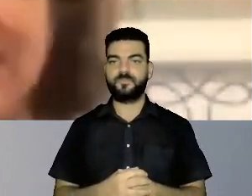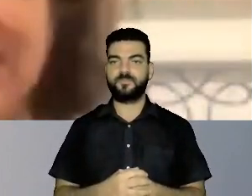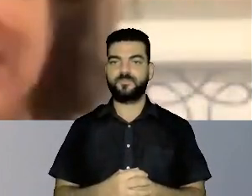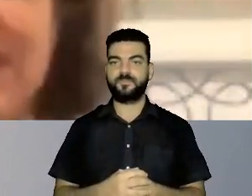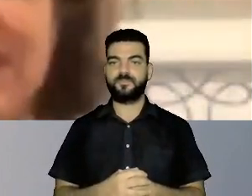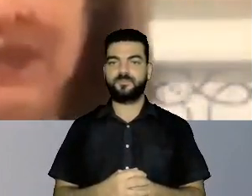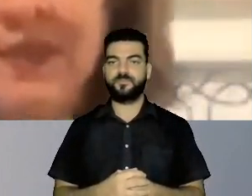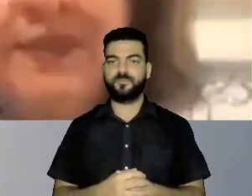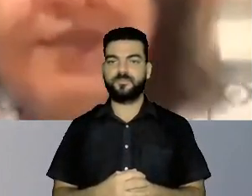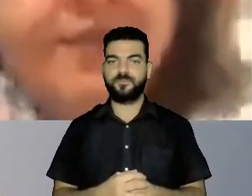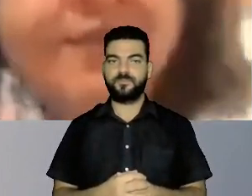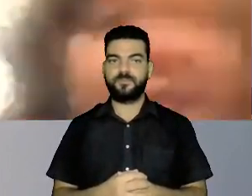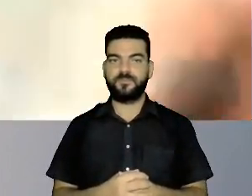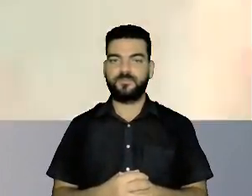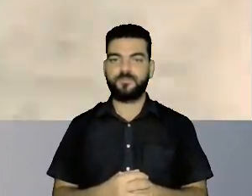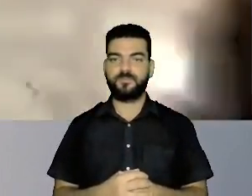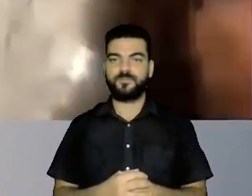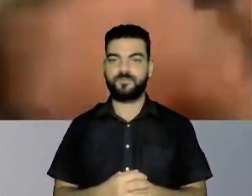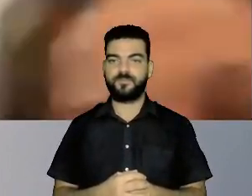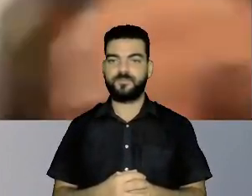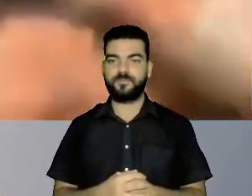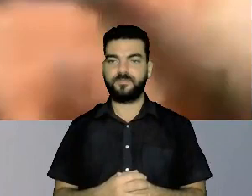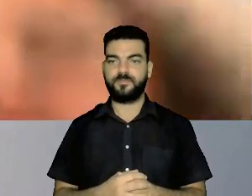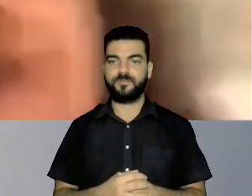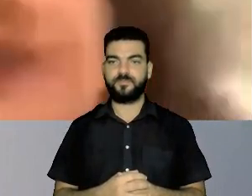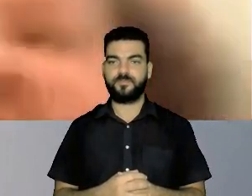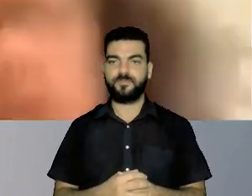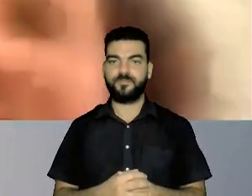Só um minutinho que eu vou...